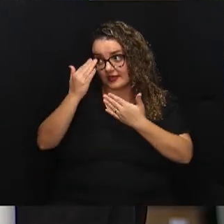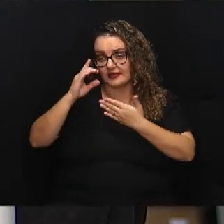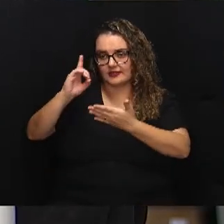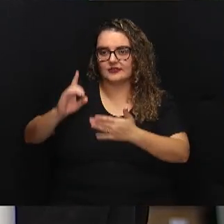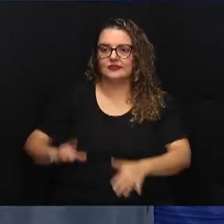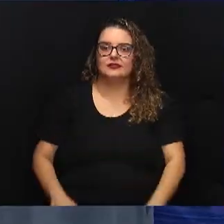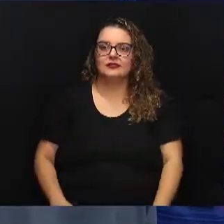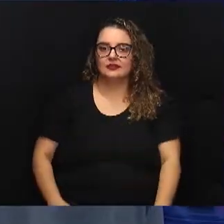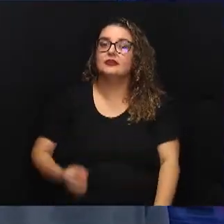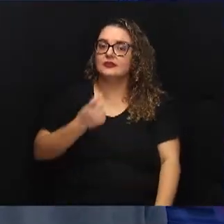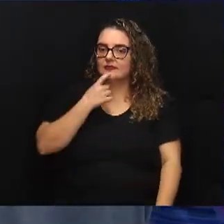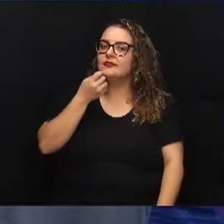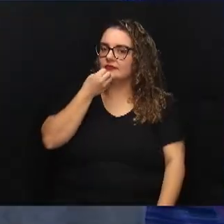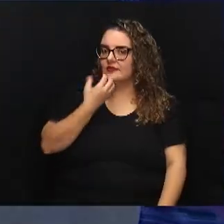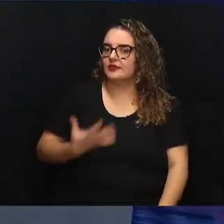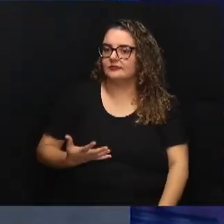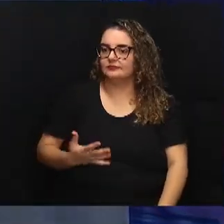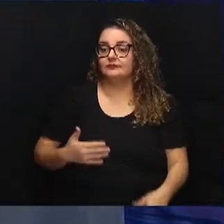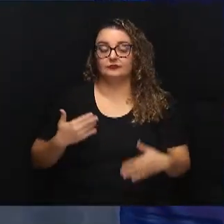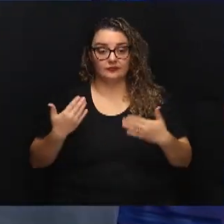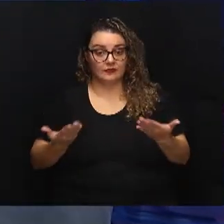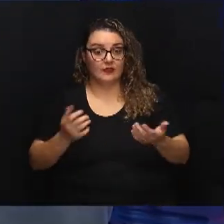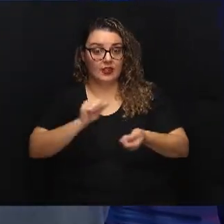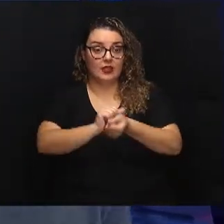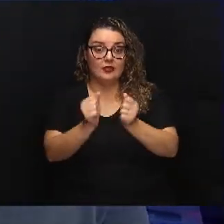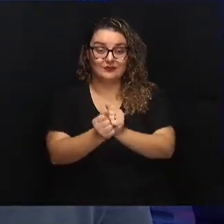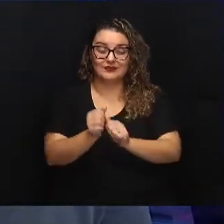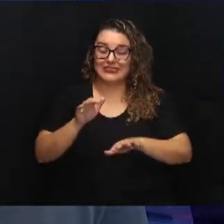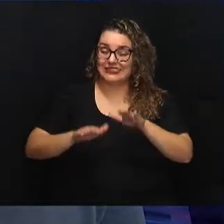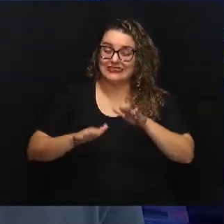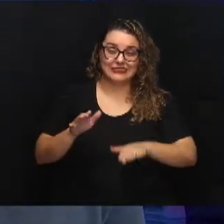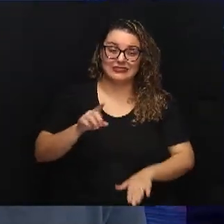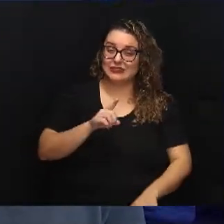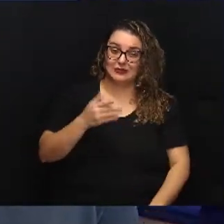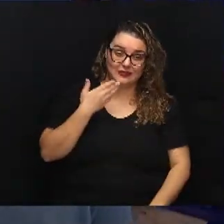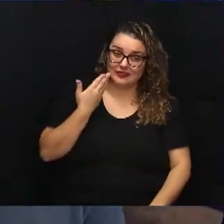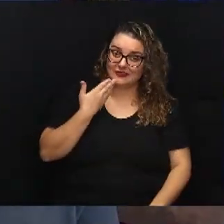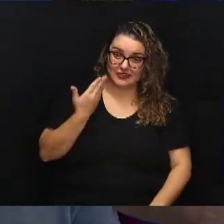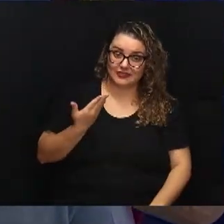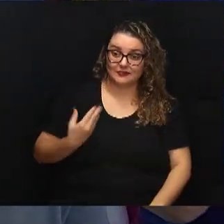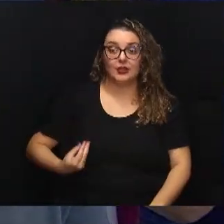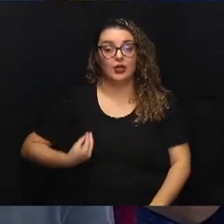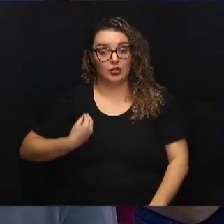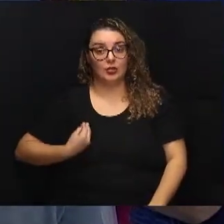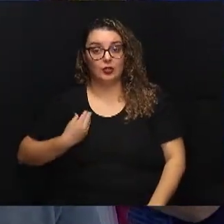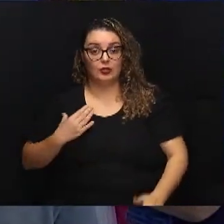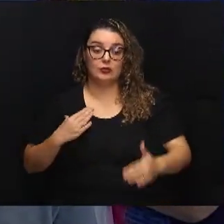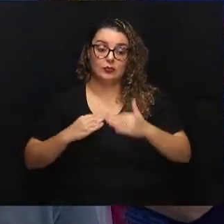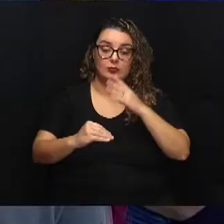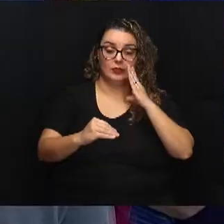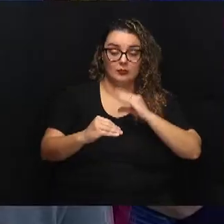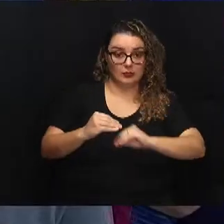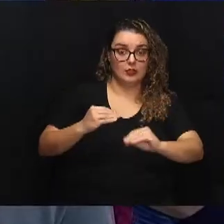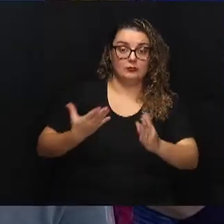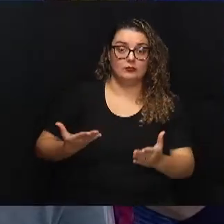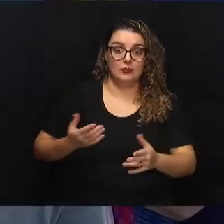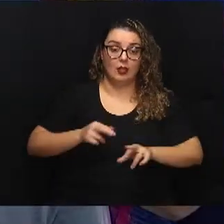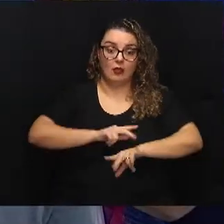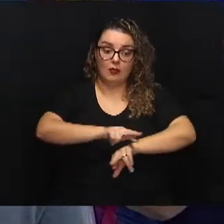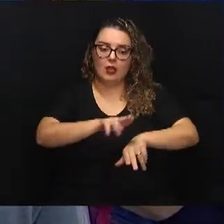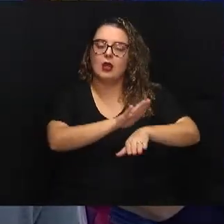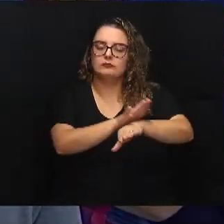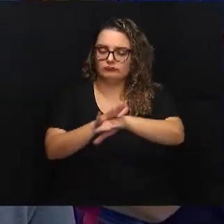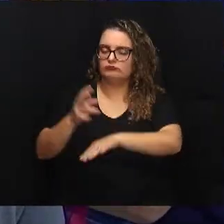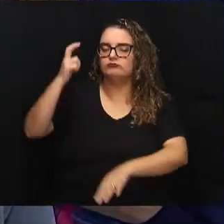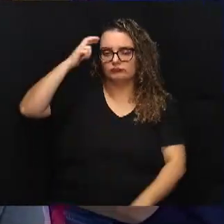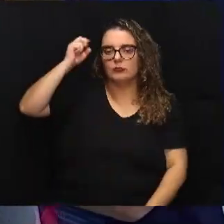Campinas é muito bom. Embora a adaptação nem sempre seja fácil, a presença dos migrantes tem trazido uma série de contribuições